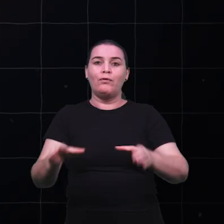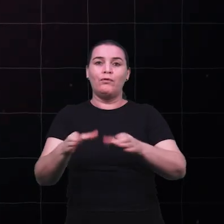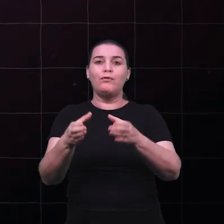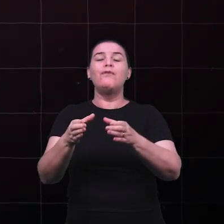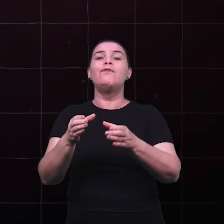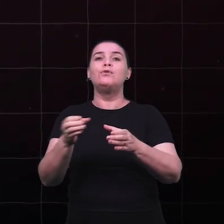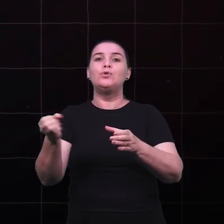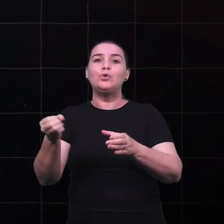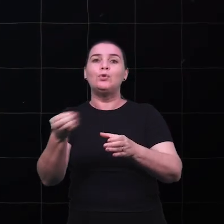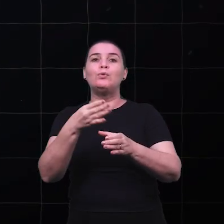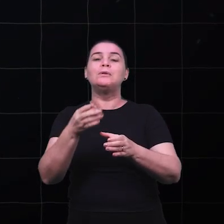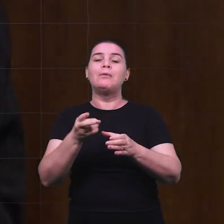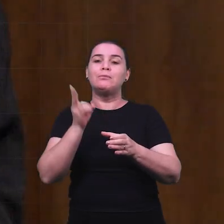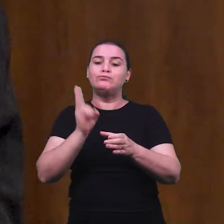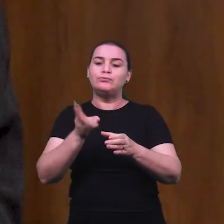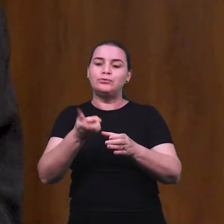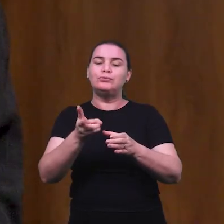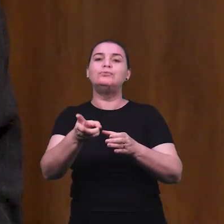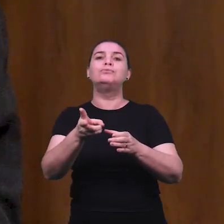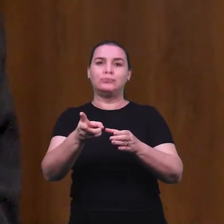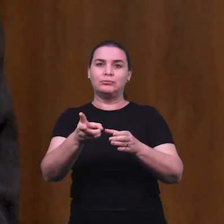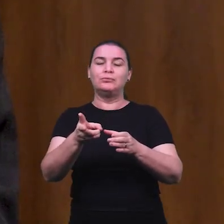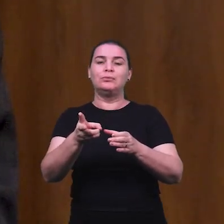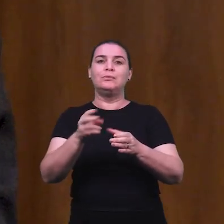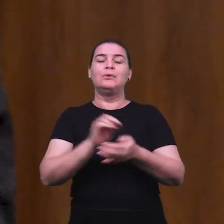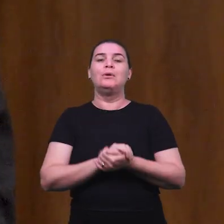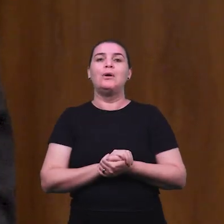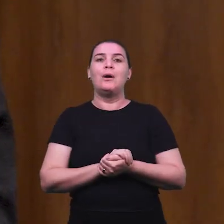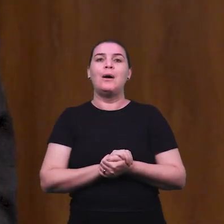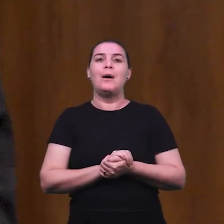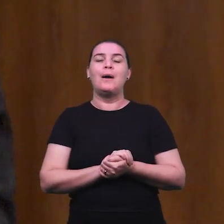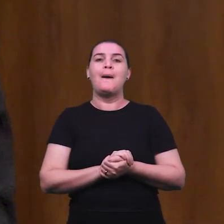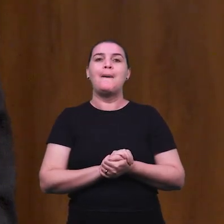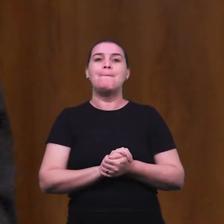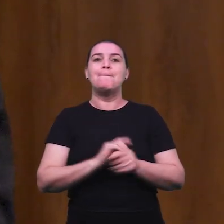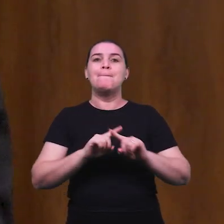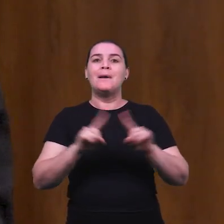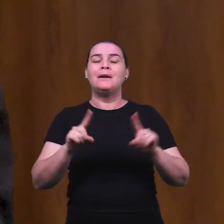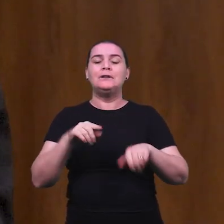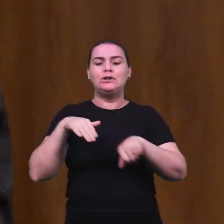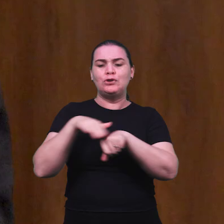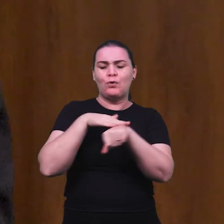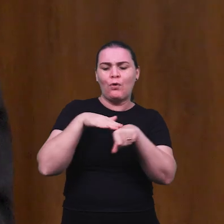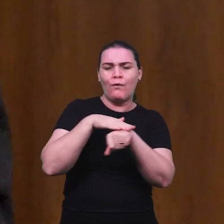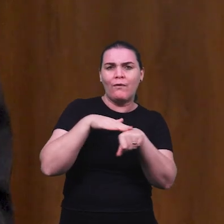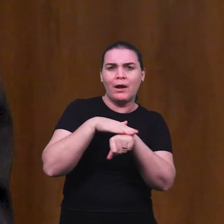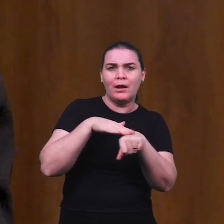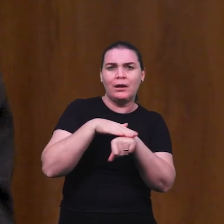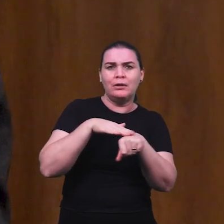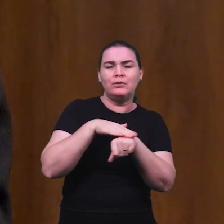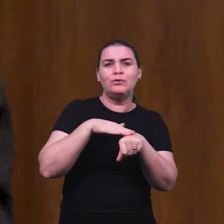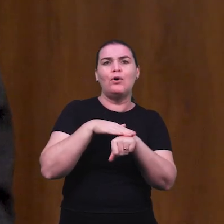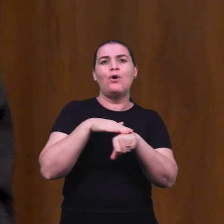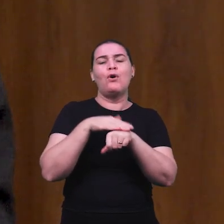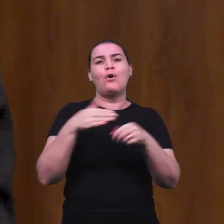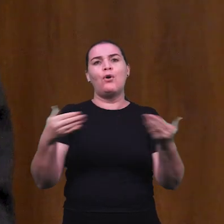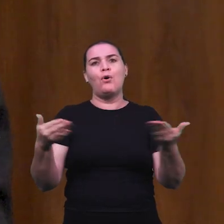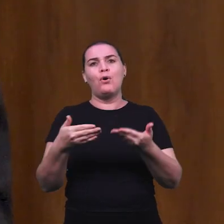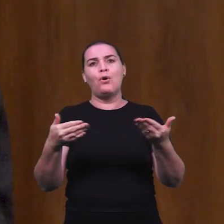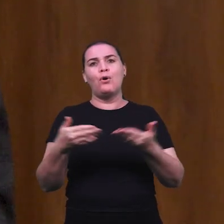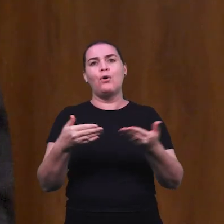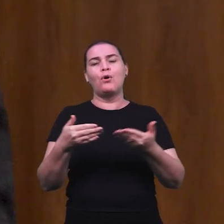ambos se conservam. Na verdade, o que nós conversamos aqui hoje, nesse episódio, foi